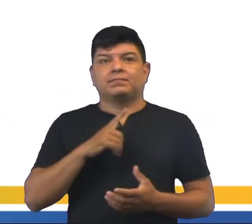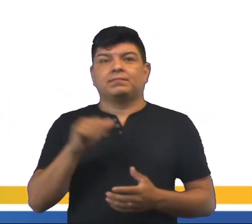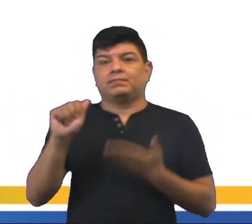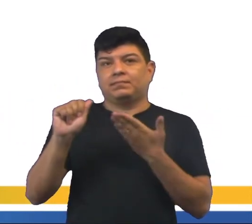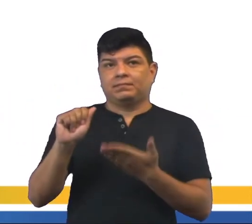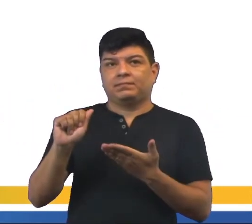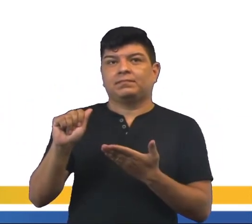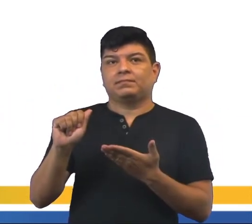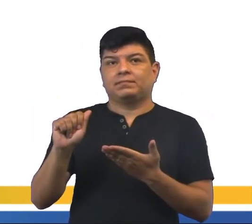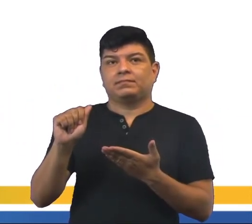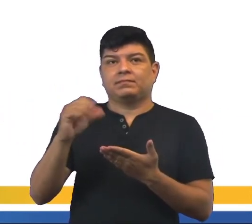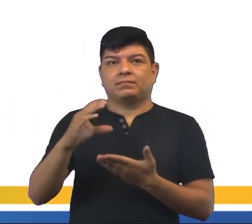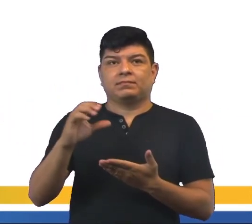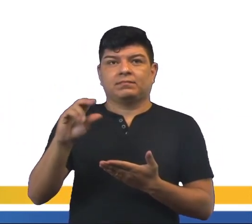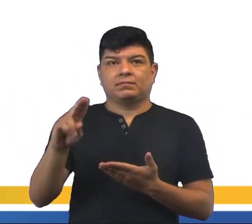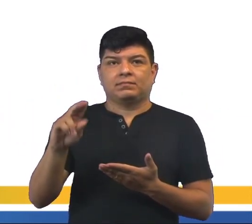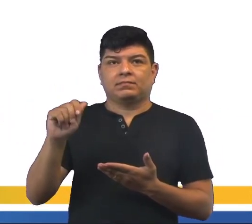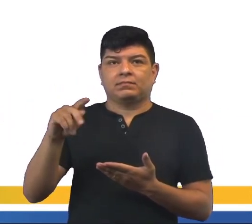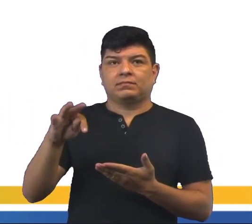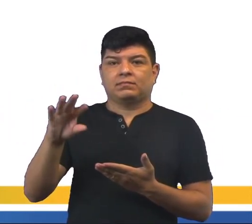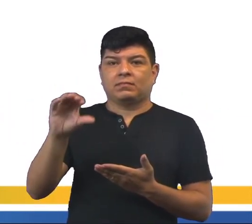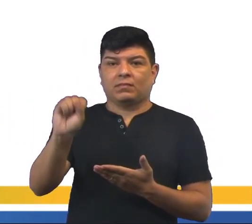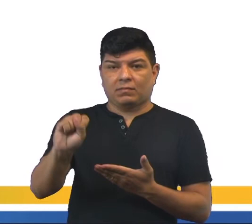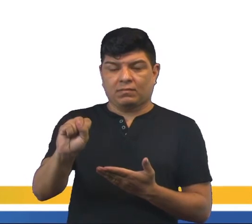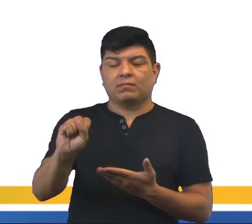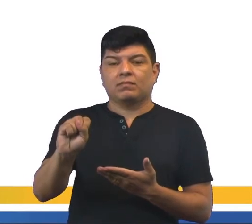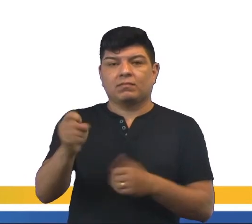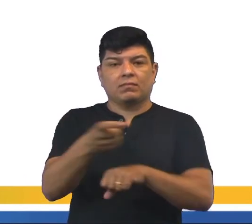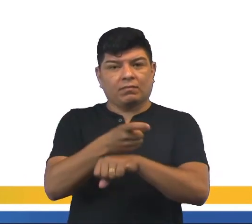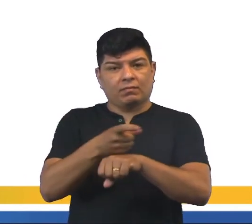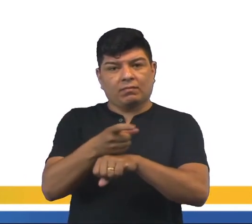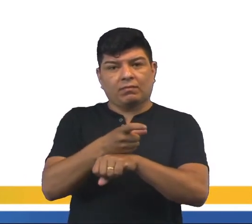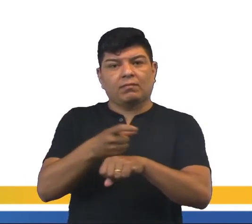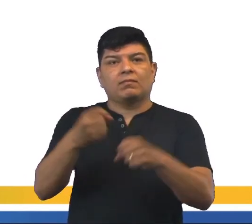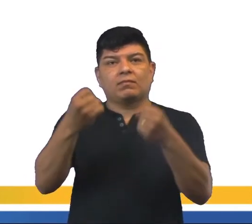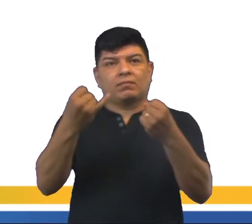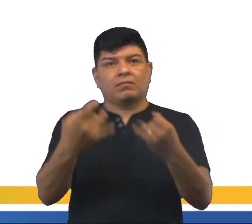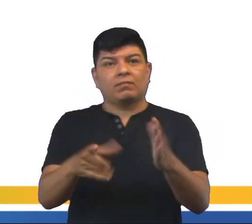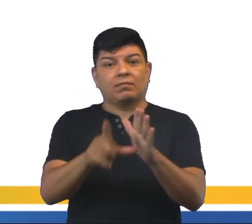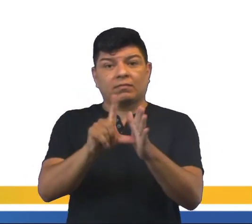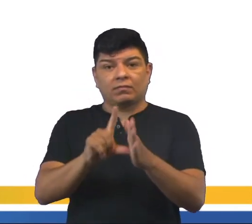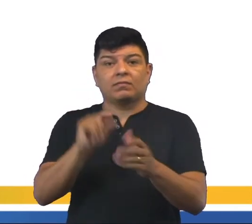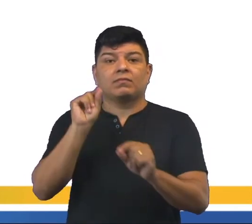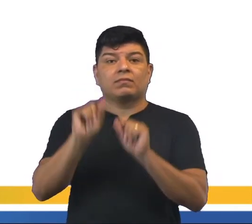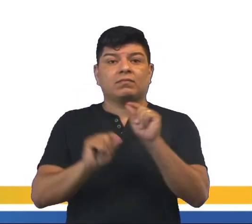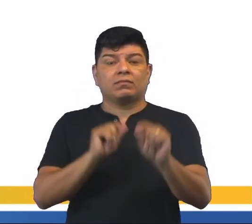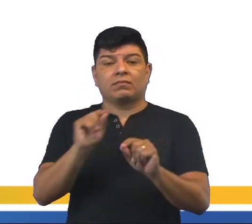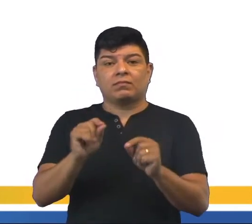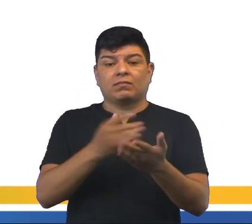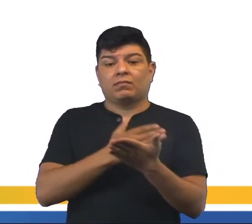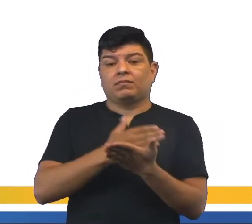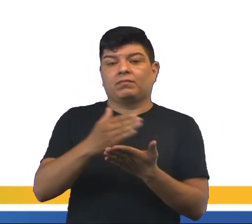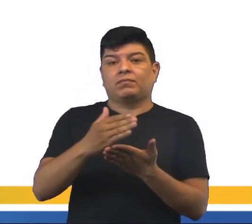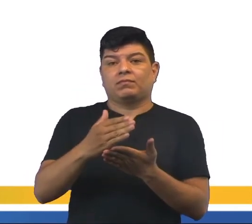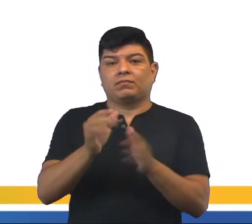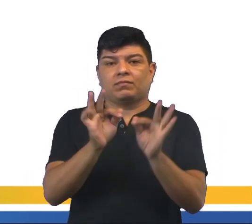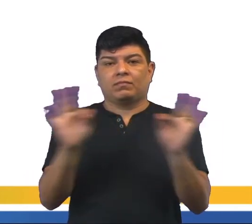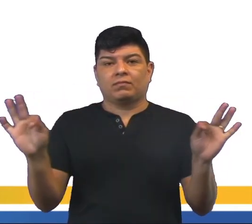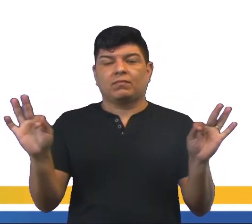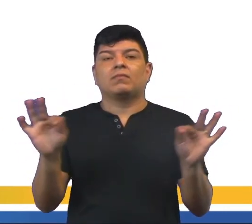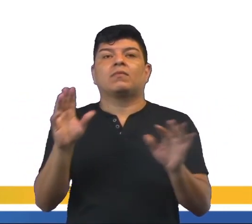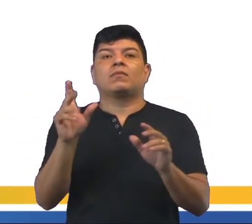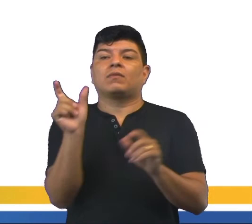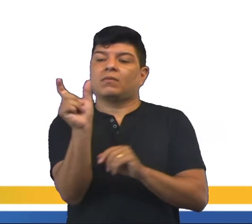A, né? Observem ali, claro que o adjetivo é o quantos, porque eu havia dito anteriormente, galerinha, no início da oração,